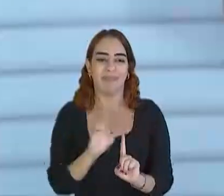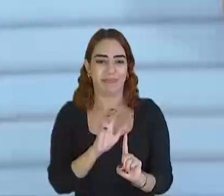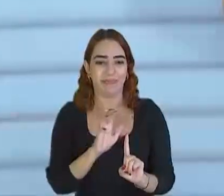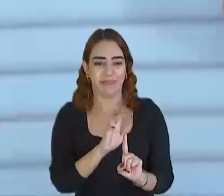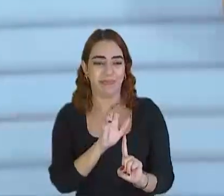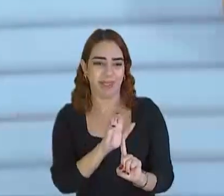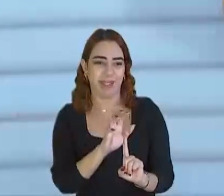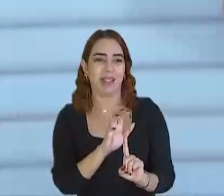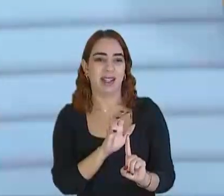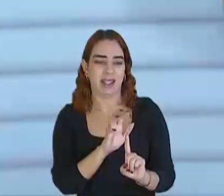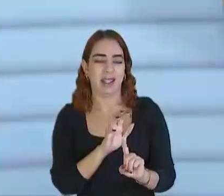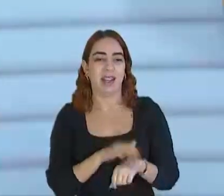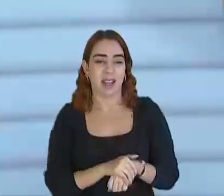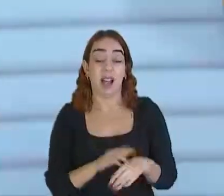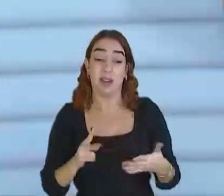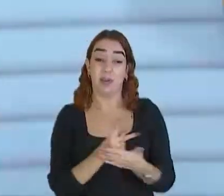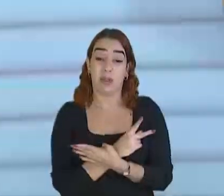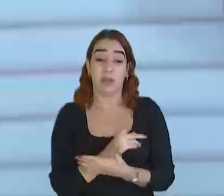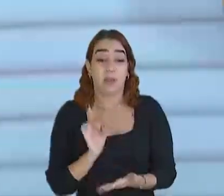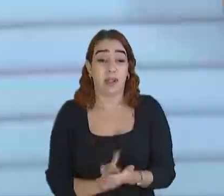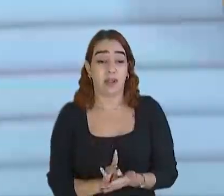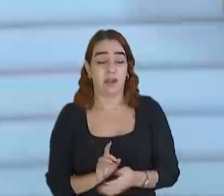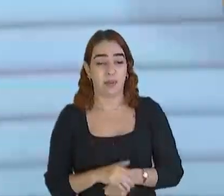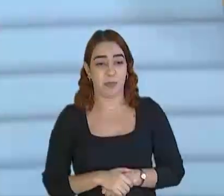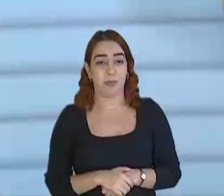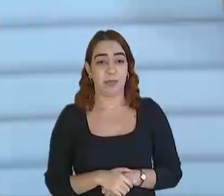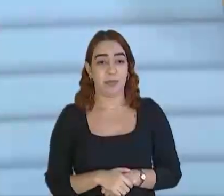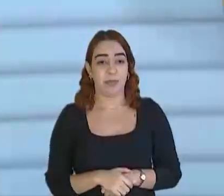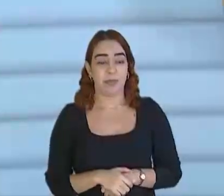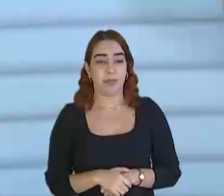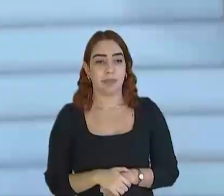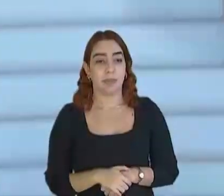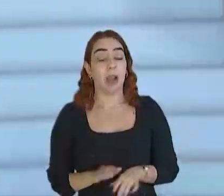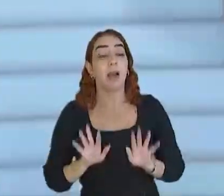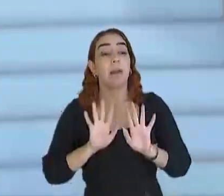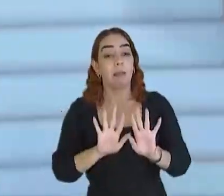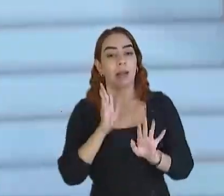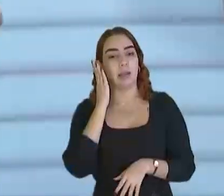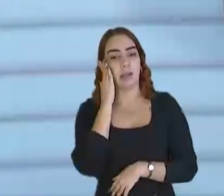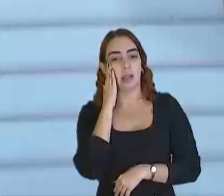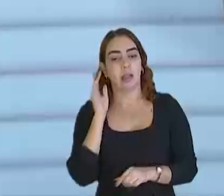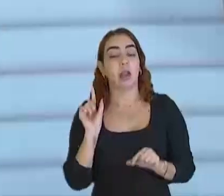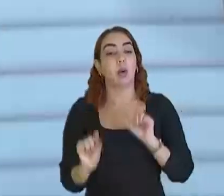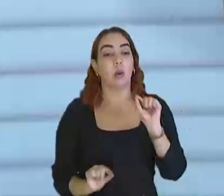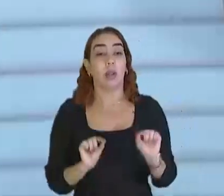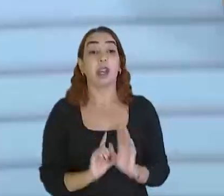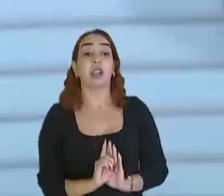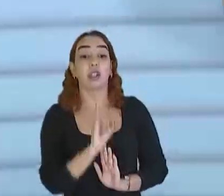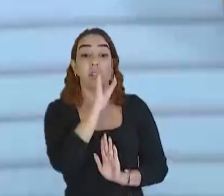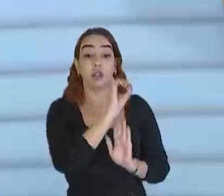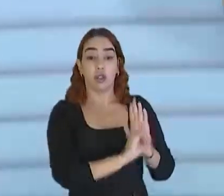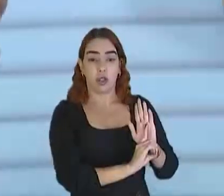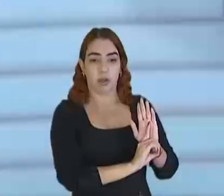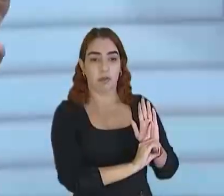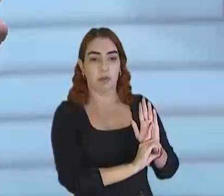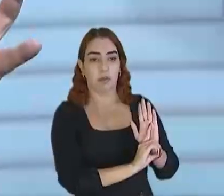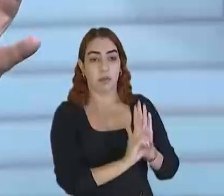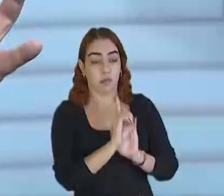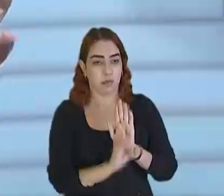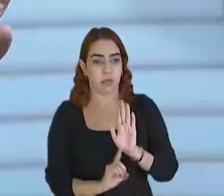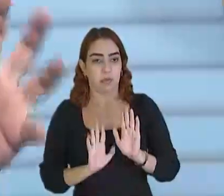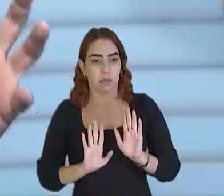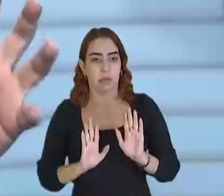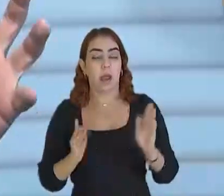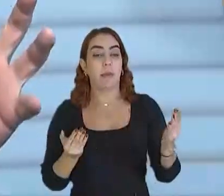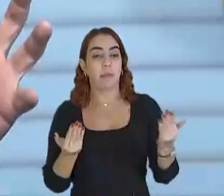pejotização do jornalismo. Né? De fato, assim, veja, o direito e o jornalismo foram os dois campos que pensaram o Brasil